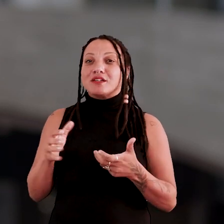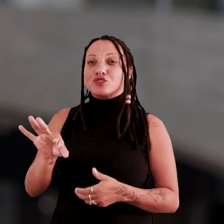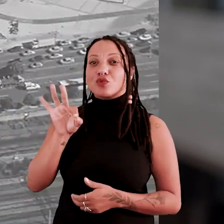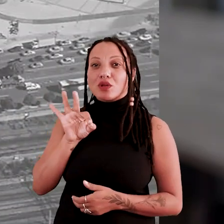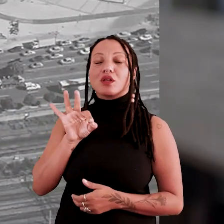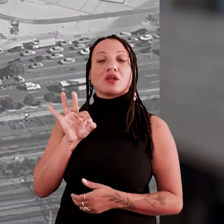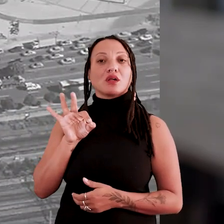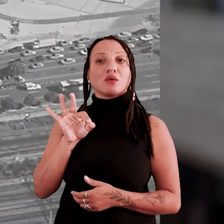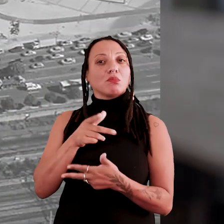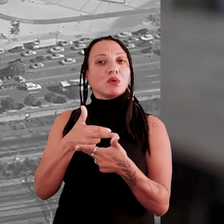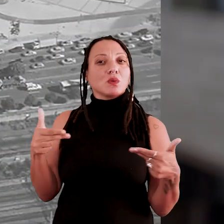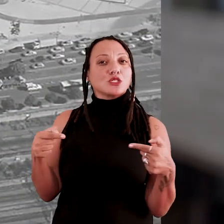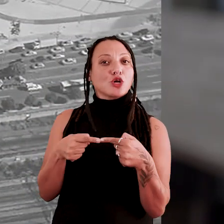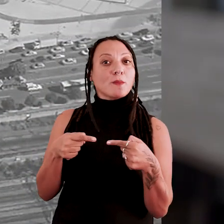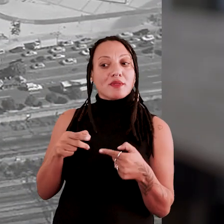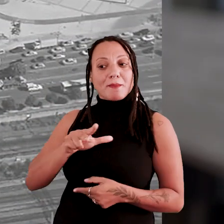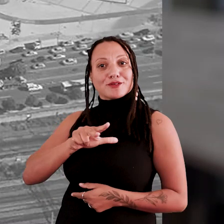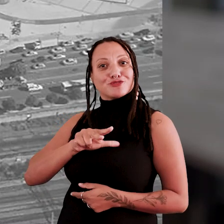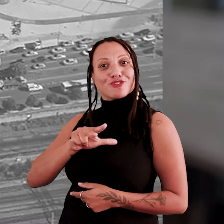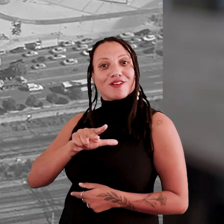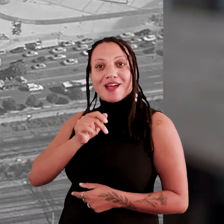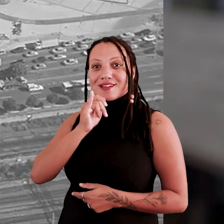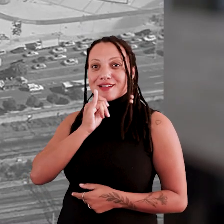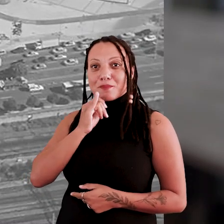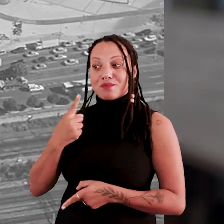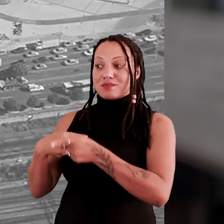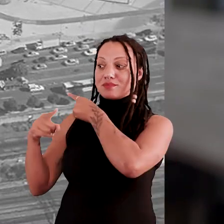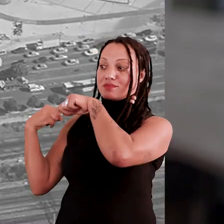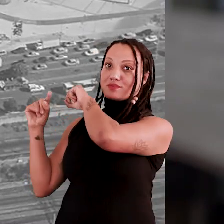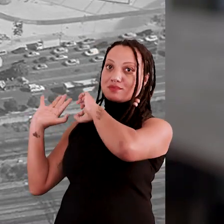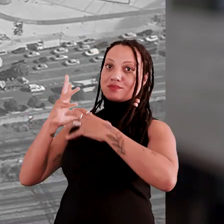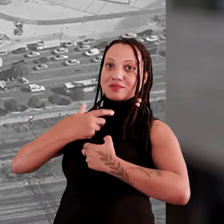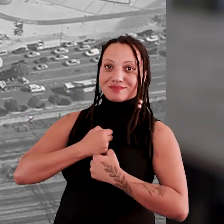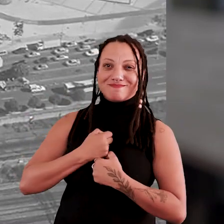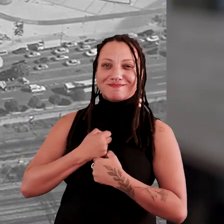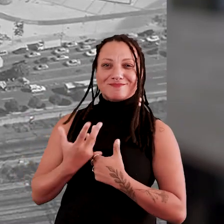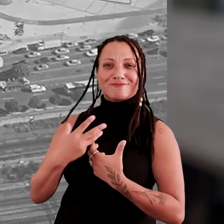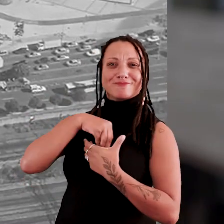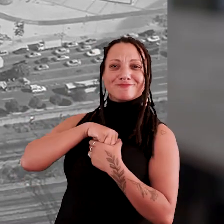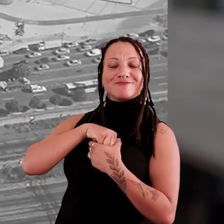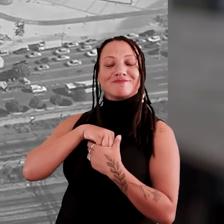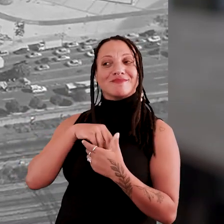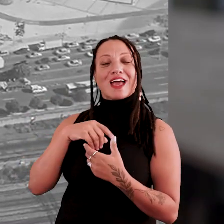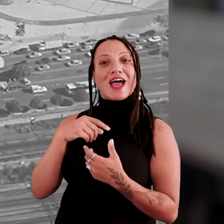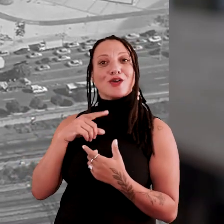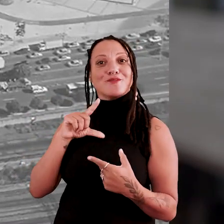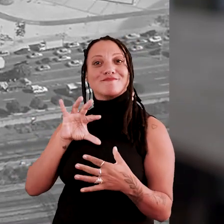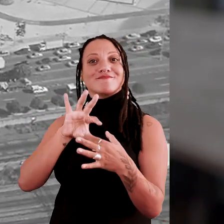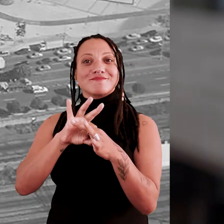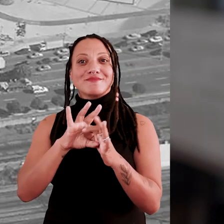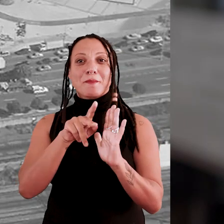que é o Maracanã. E a ideia desse trabalho era integrar uma arquitetura